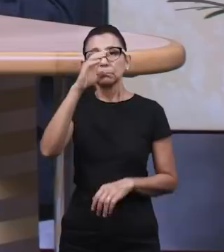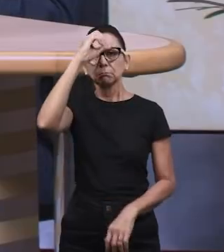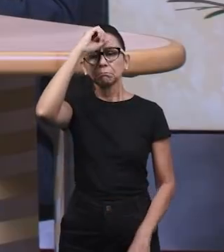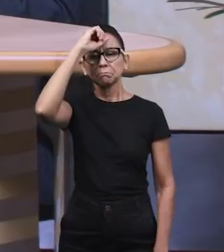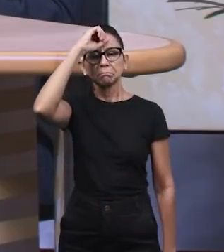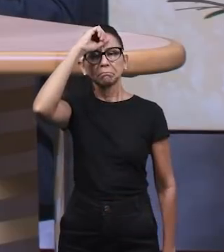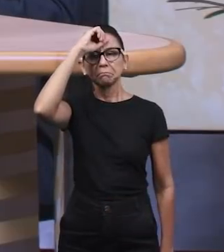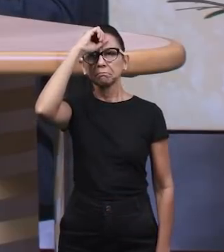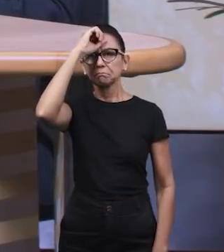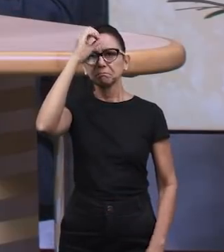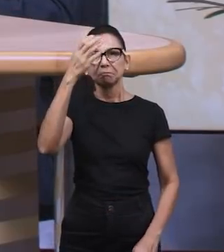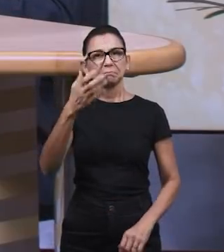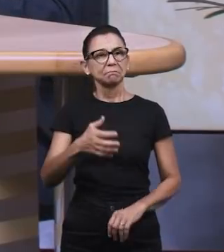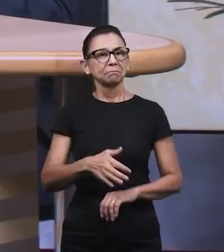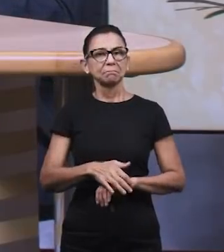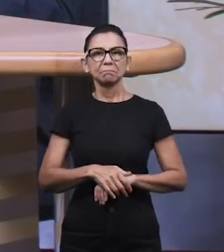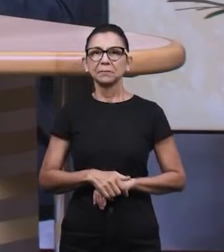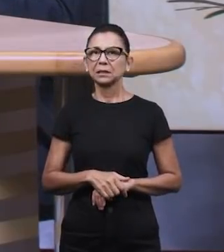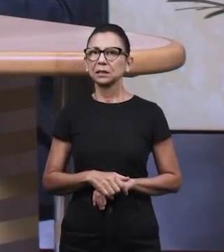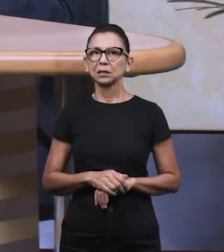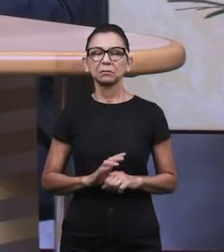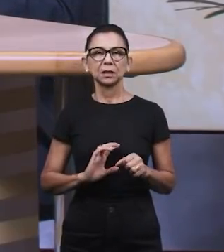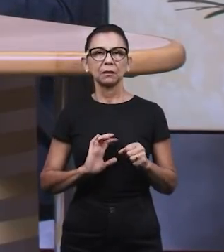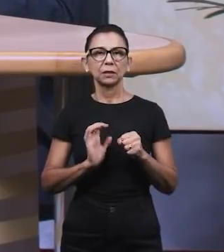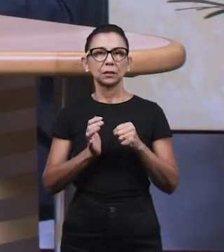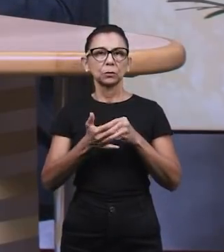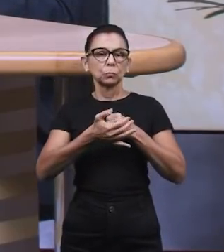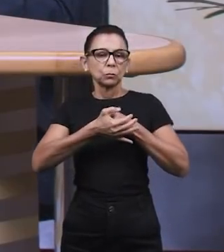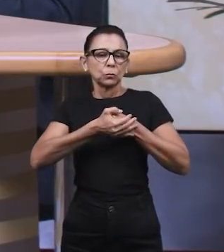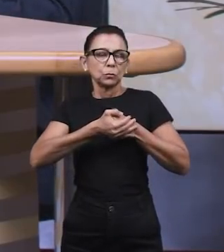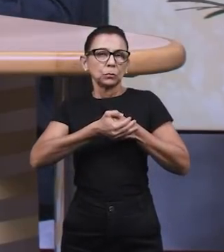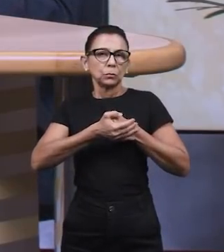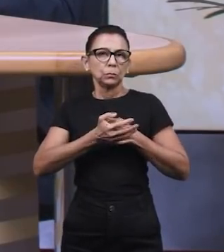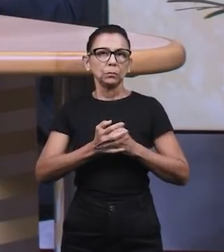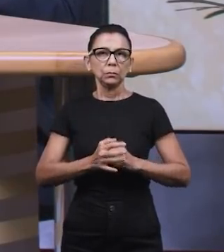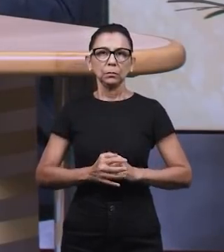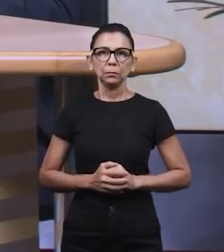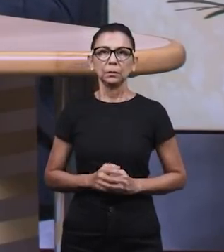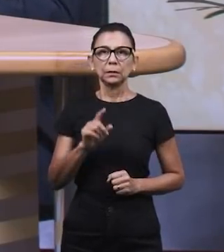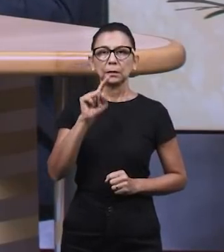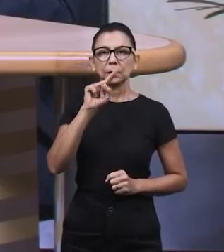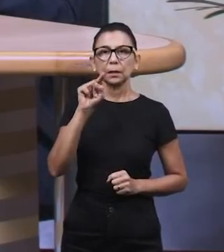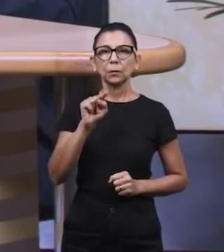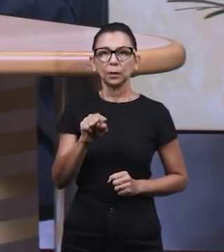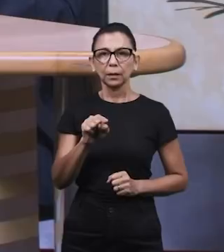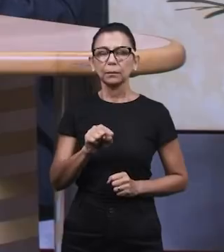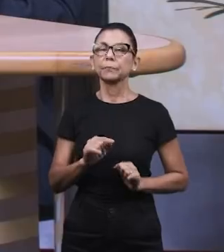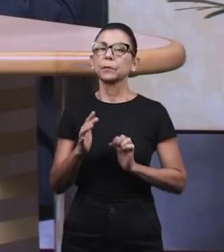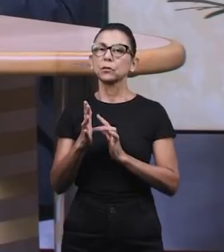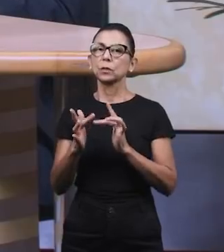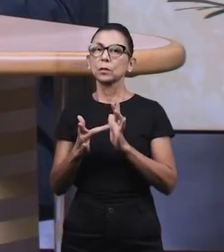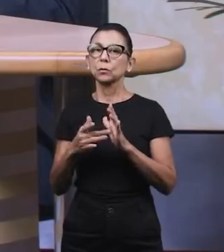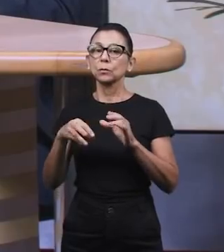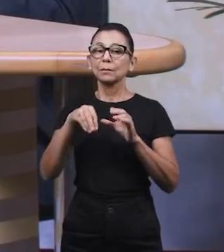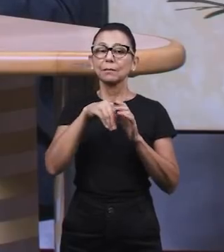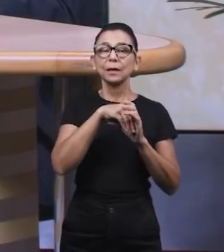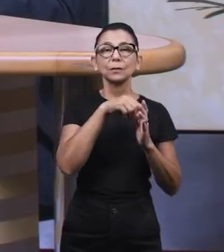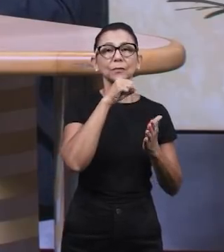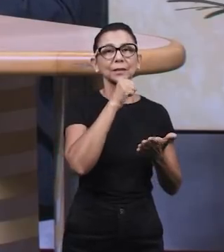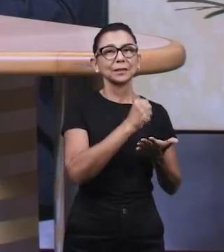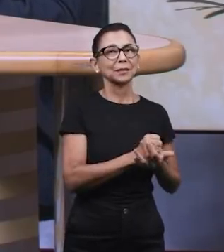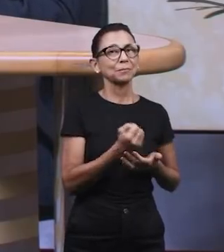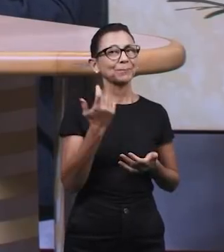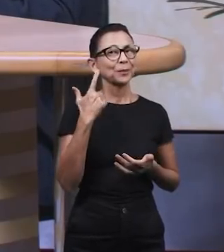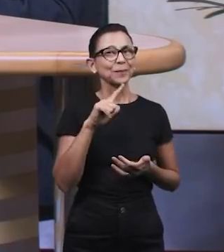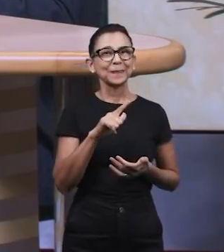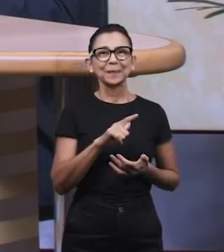conheciam, não entendiam. Isso estava oculto a eles, ou seja, o Senhor Jesus ali no Velho Testamento. Eles não